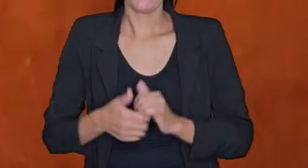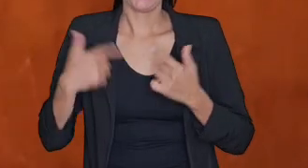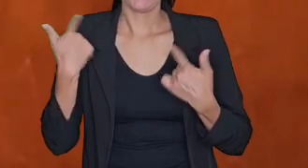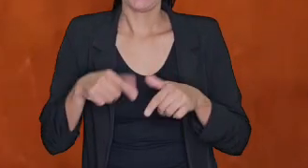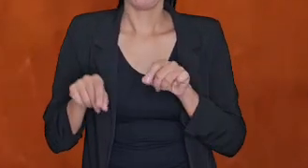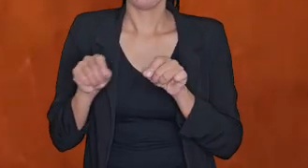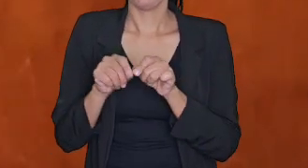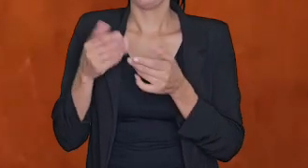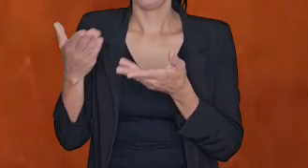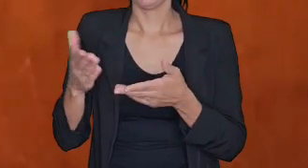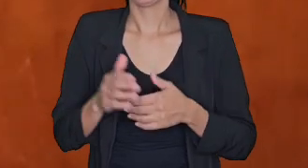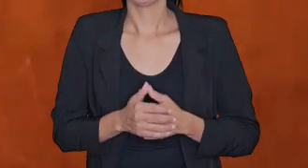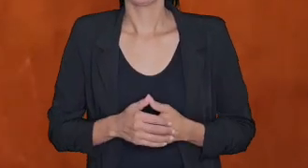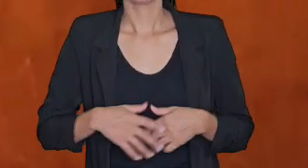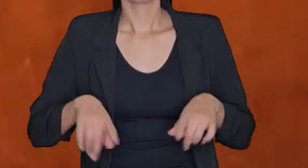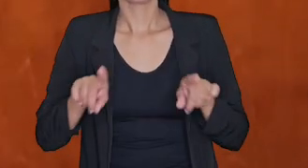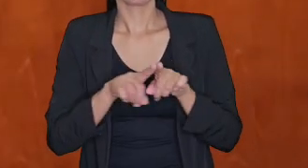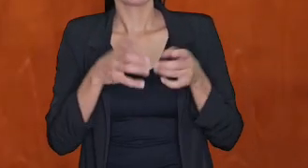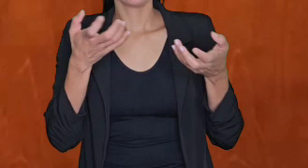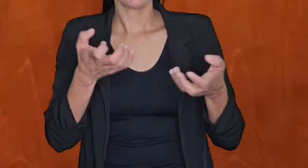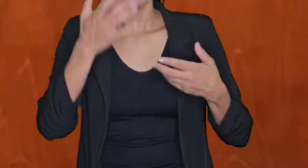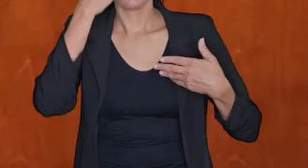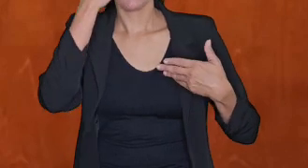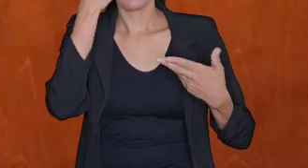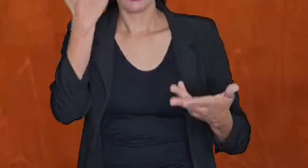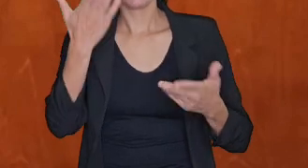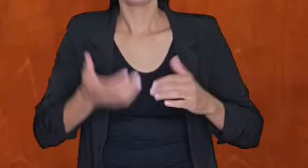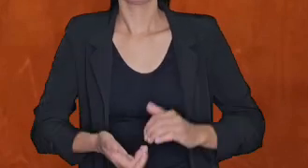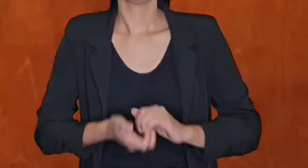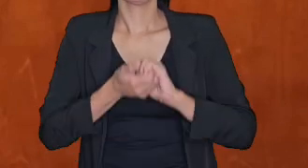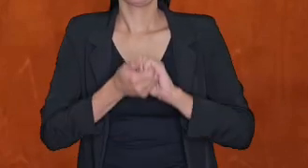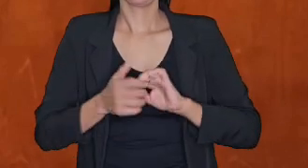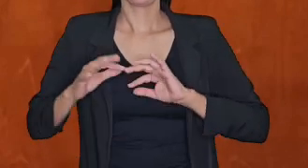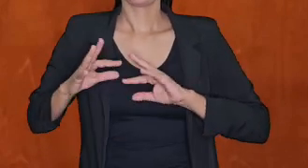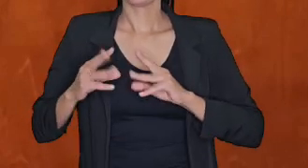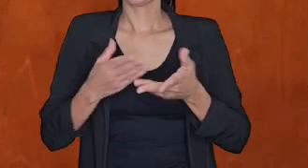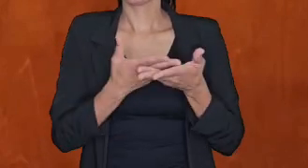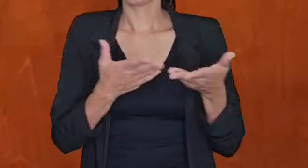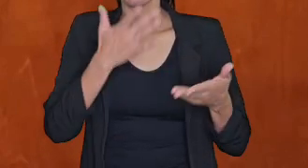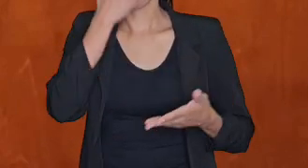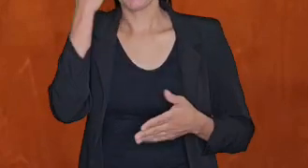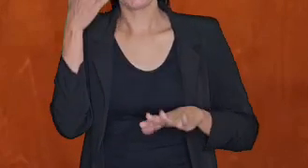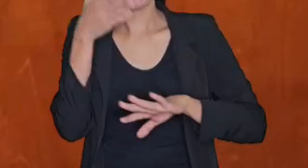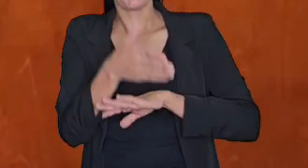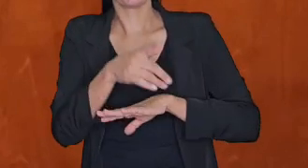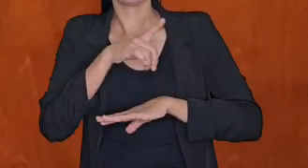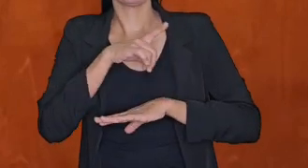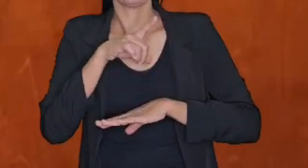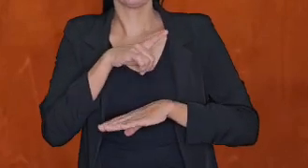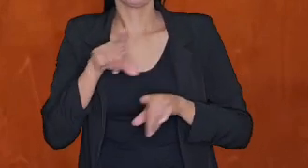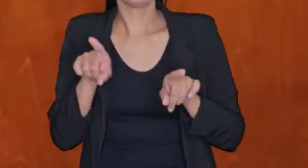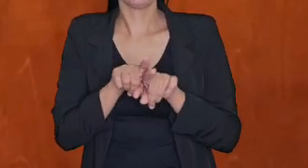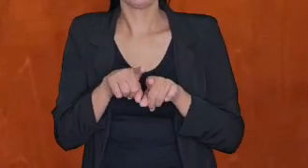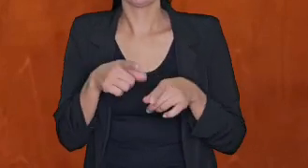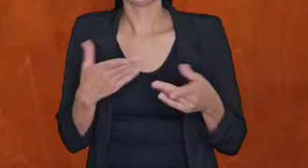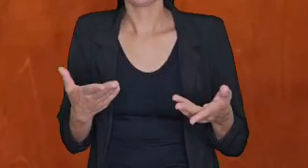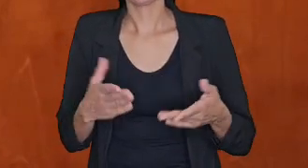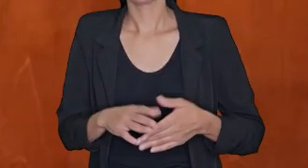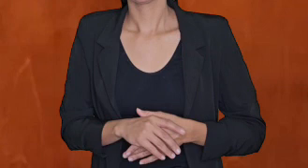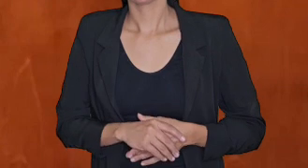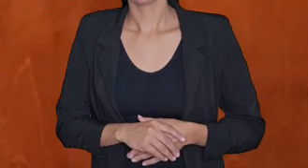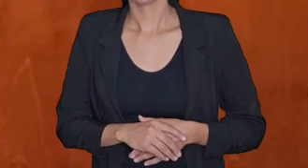realização. Então, meus agradecimentos, meus cumprimentos pelo trabalho realizado. Eu gostaria também de agradecer e de cumprimentar todos